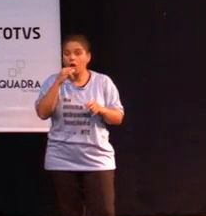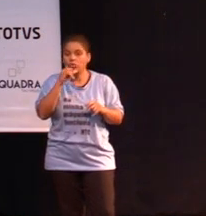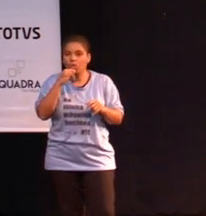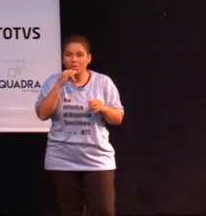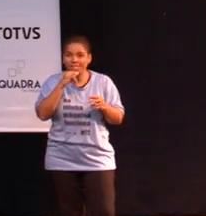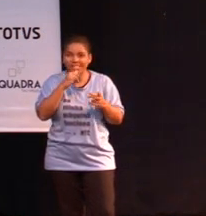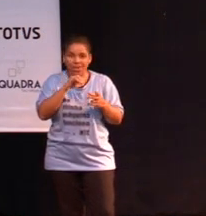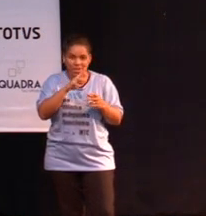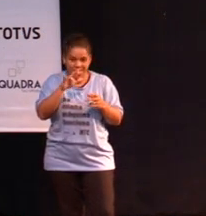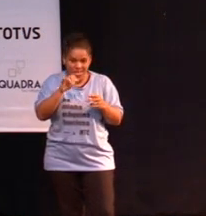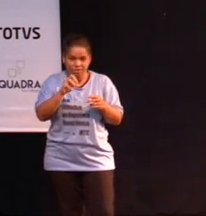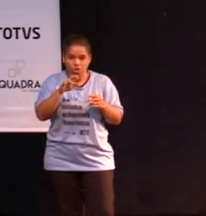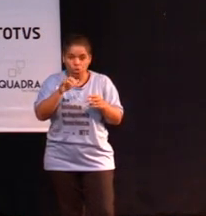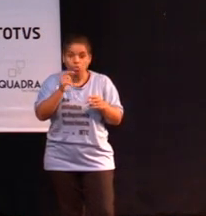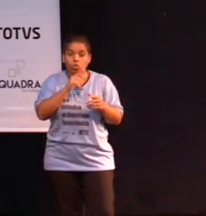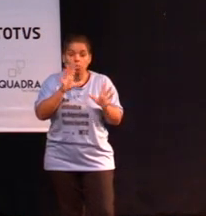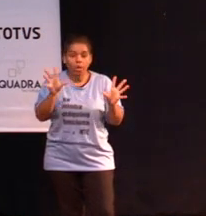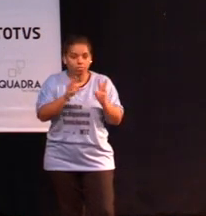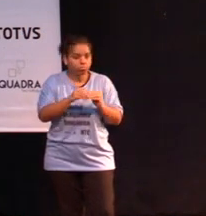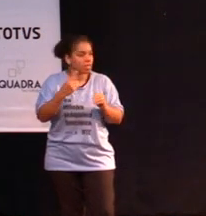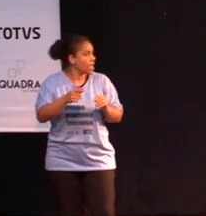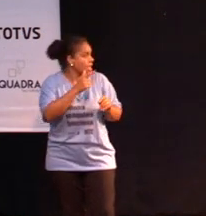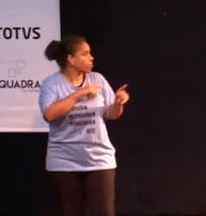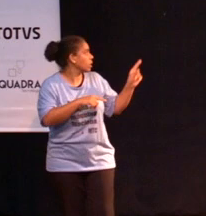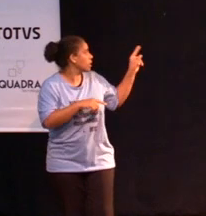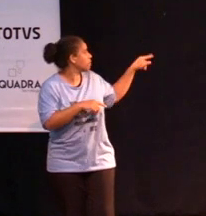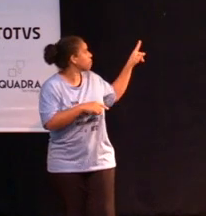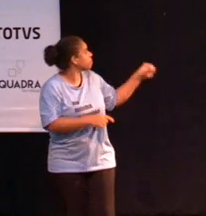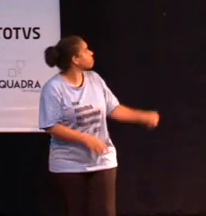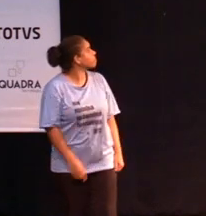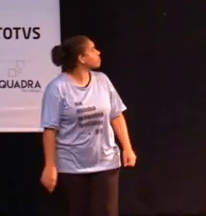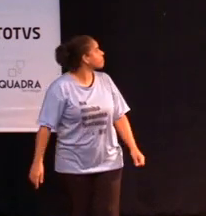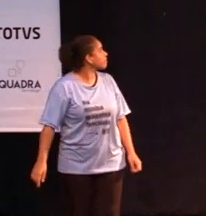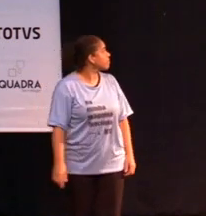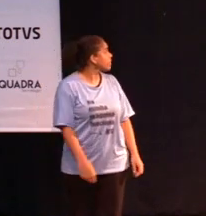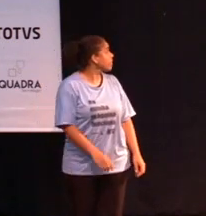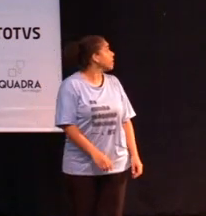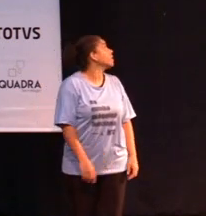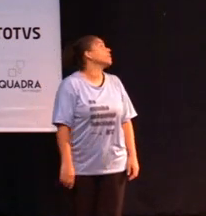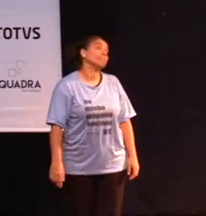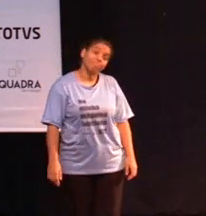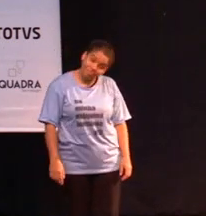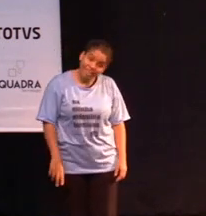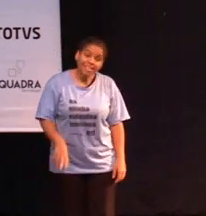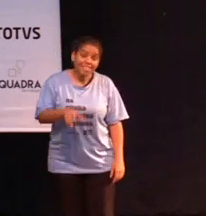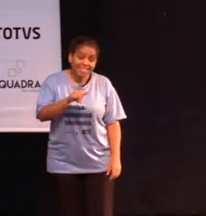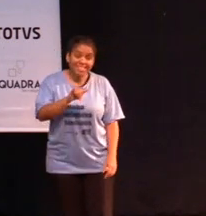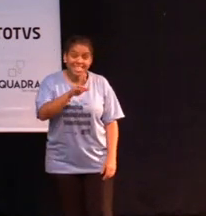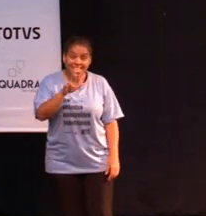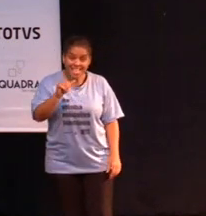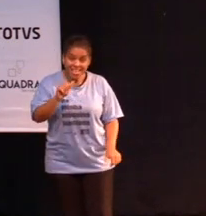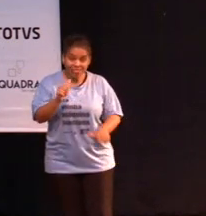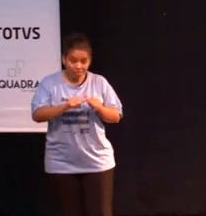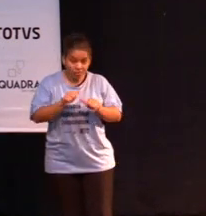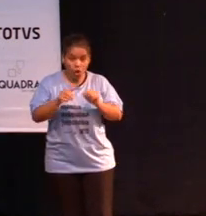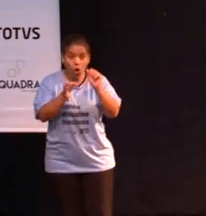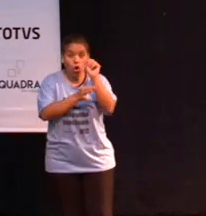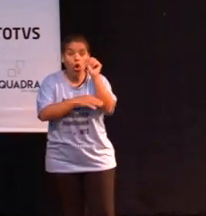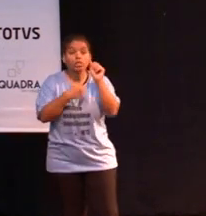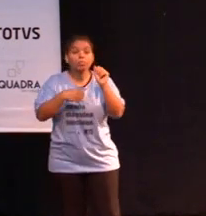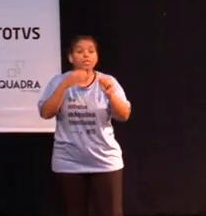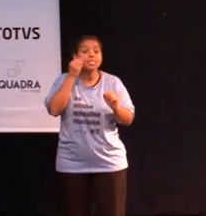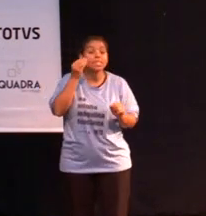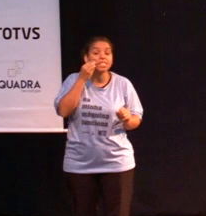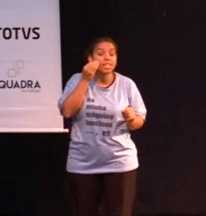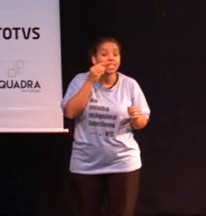do que a gente abstraiu esse ponto aqui sim fazer o código precisamos testar né quem é que